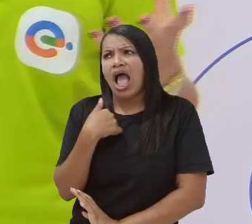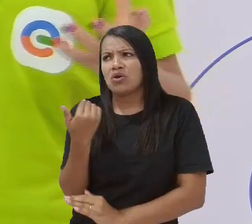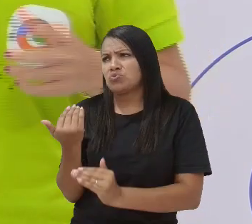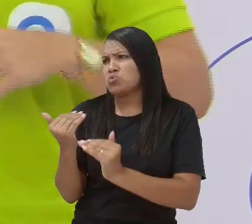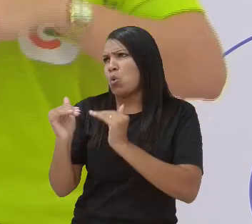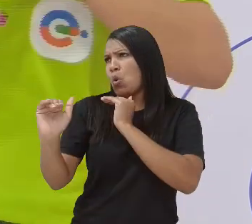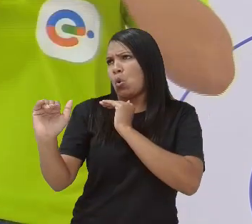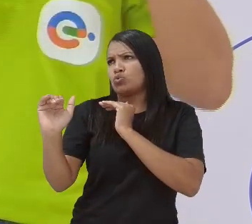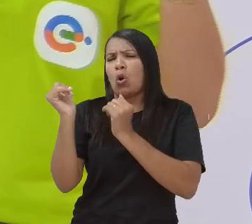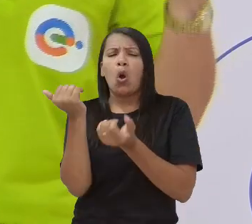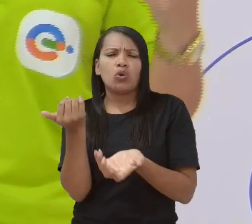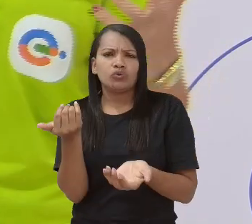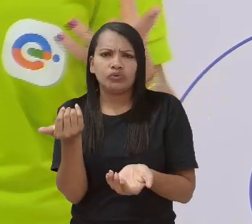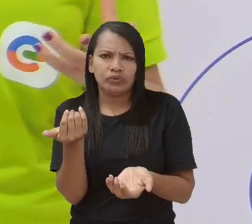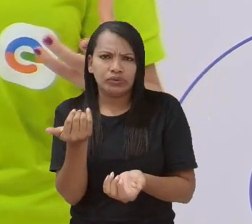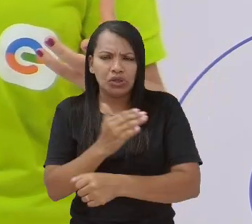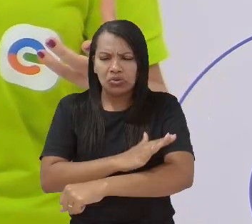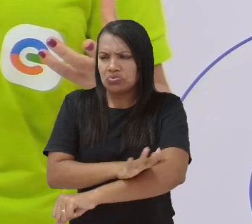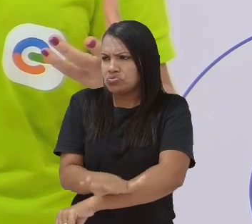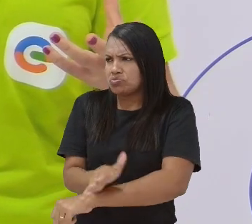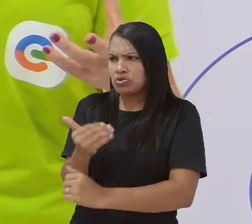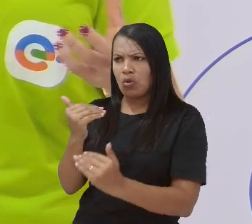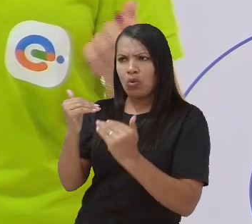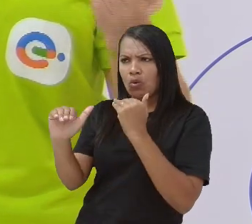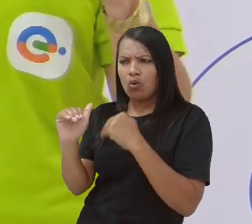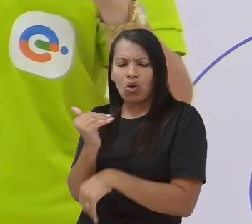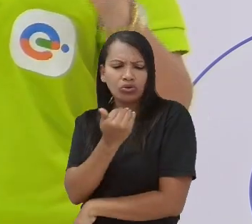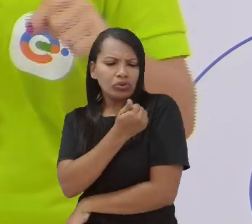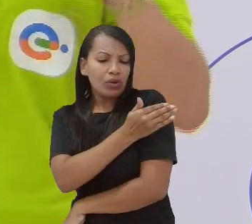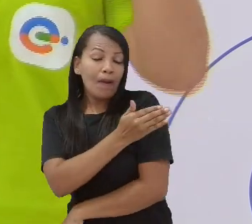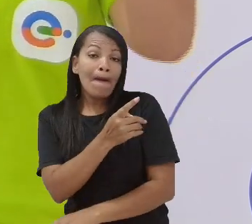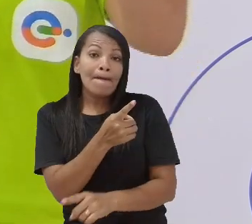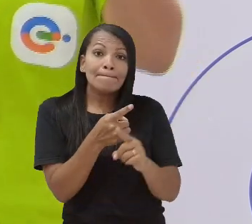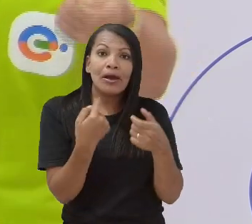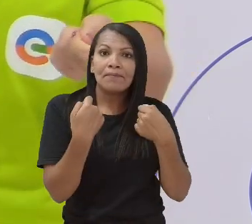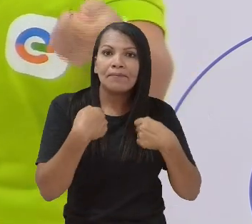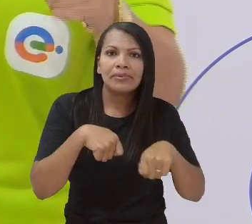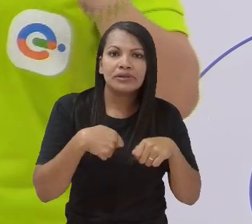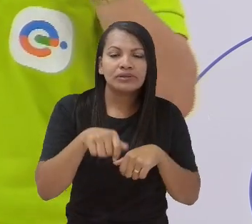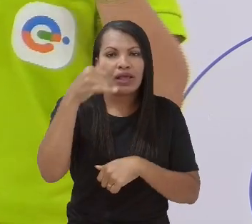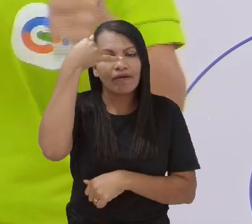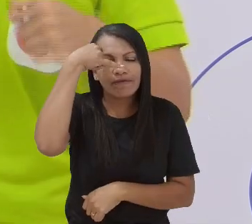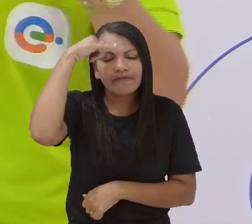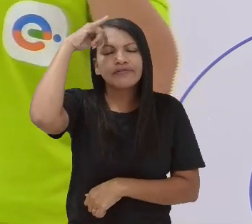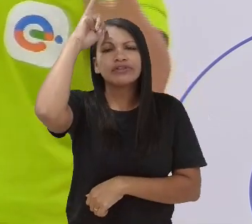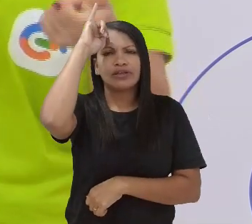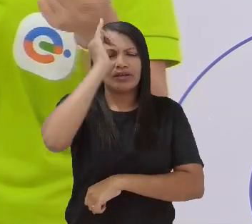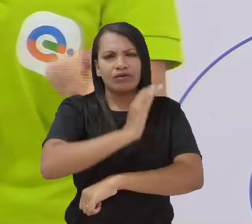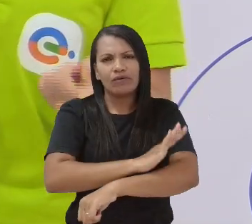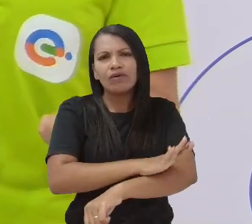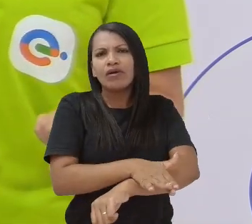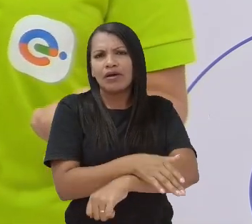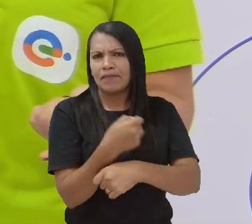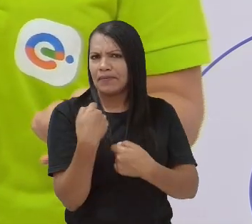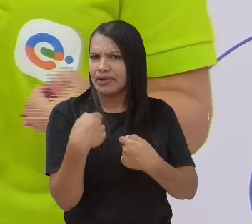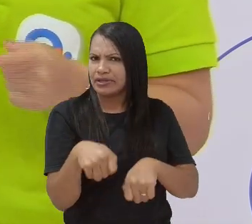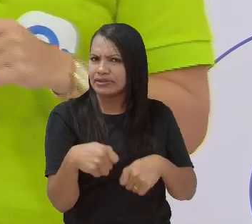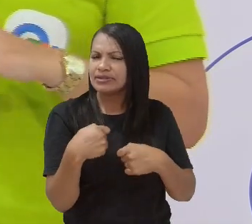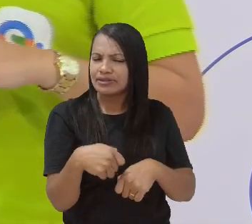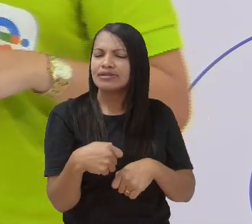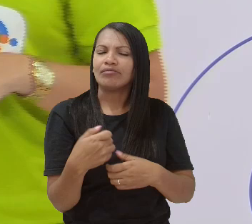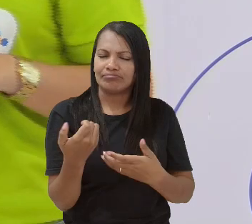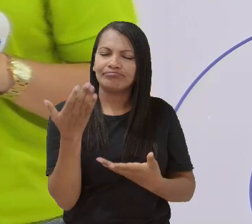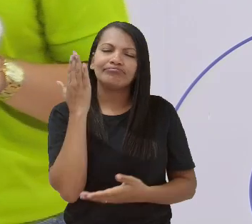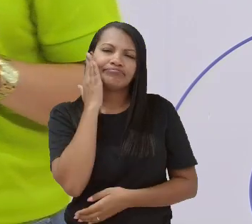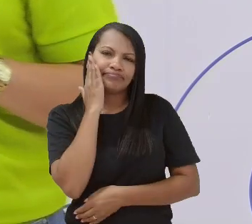o preconceito, que não é preconceituoso. A gente tem que ser antirracista, a gente precisa combater essas ações.